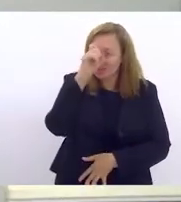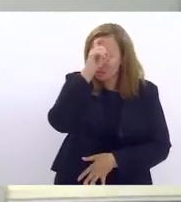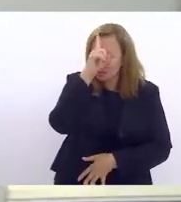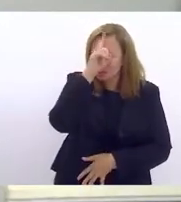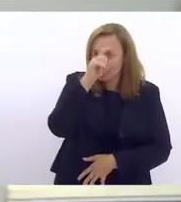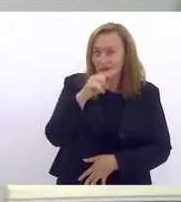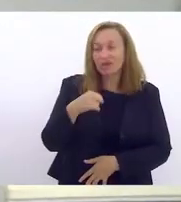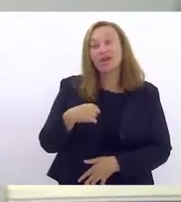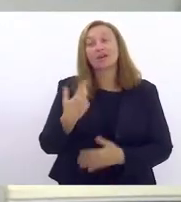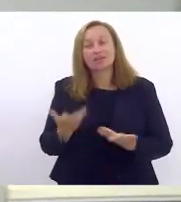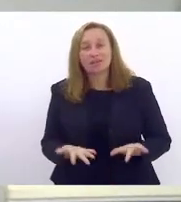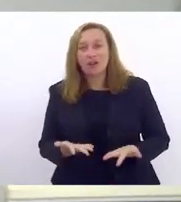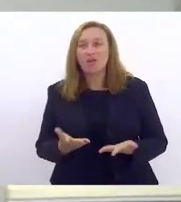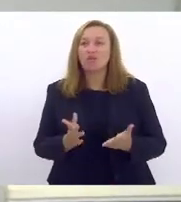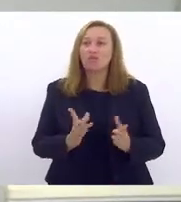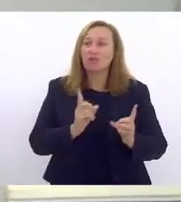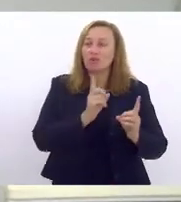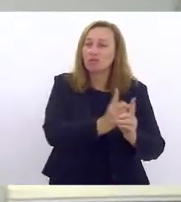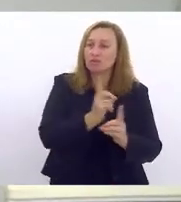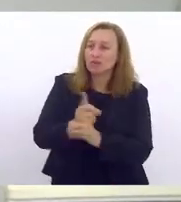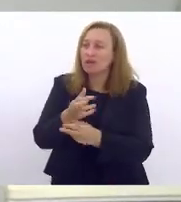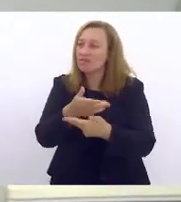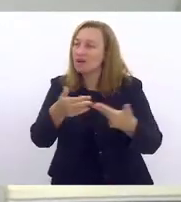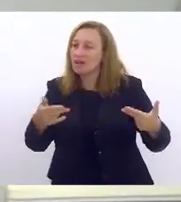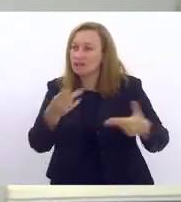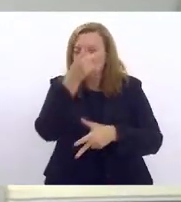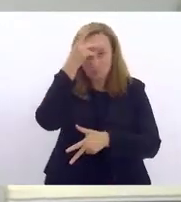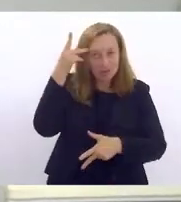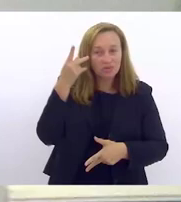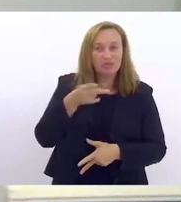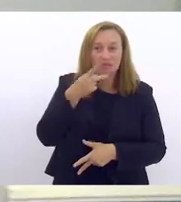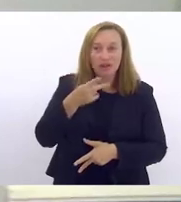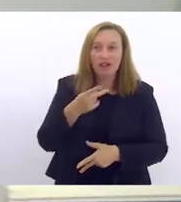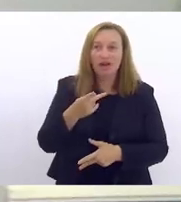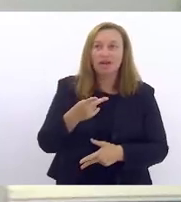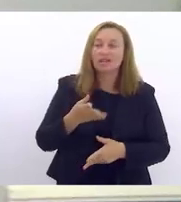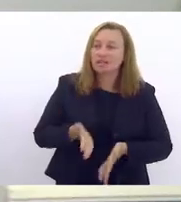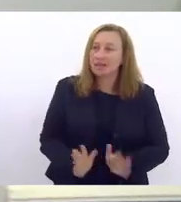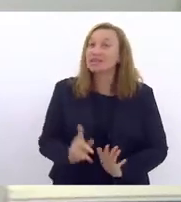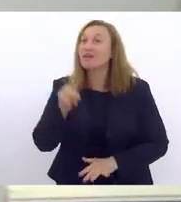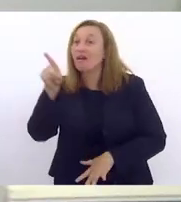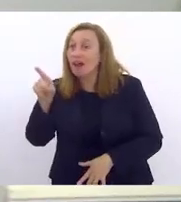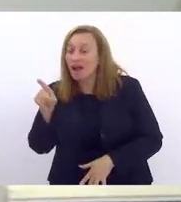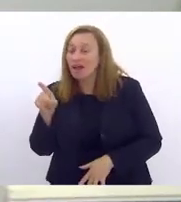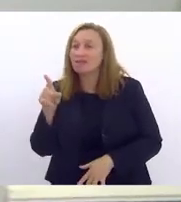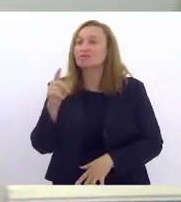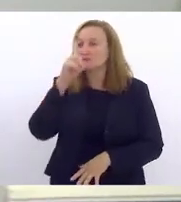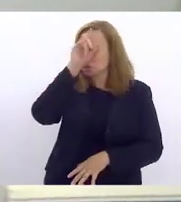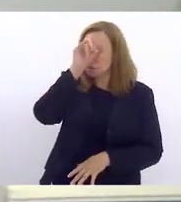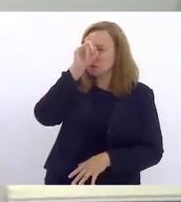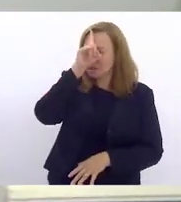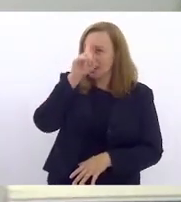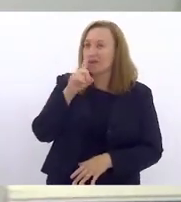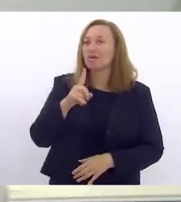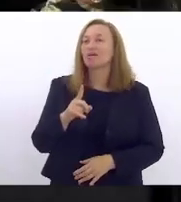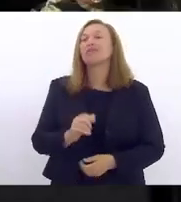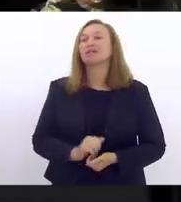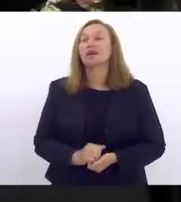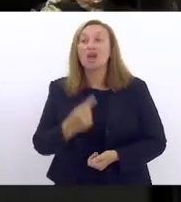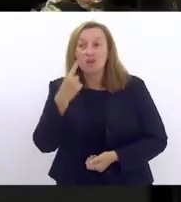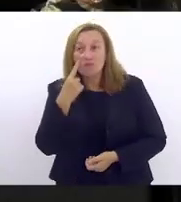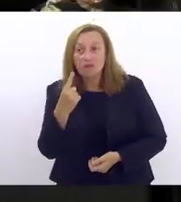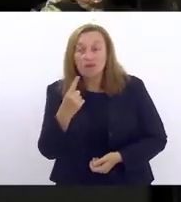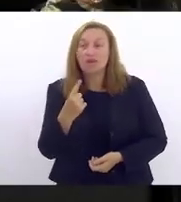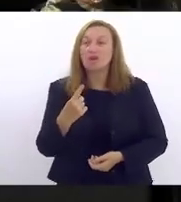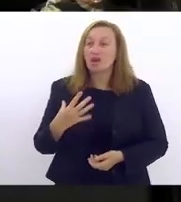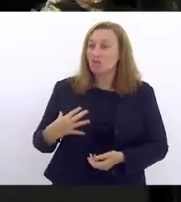eu vou esbarrar em vários lugares e eles vão falar que alguém vai falar para mim: ah, olha, tive